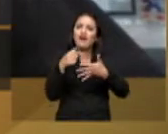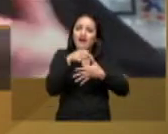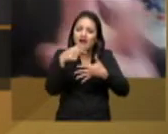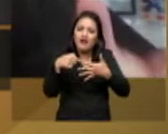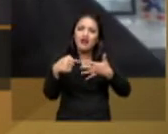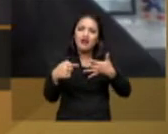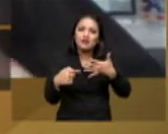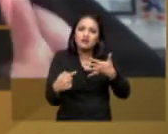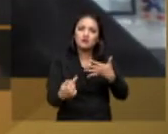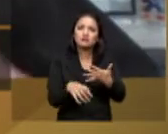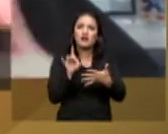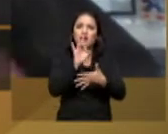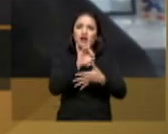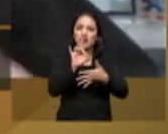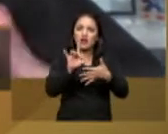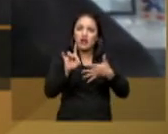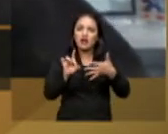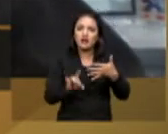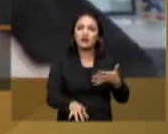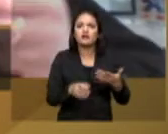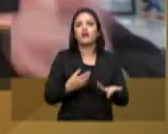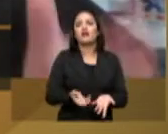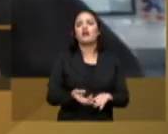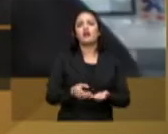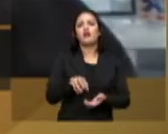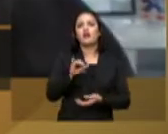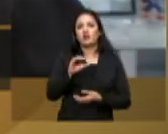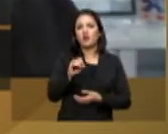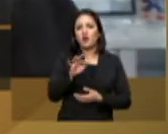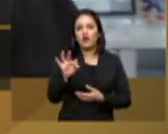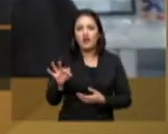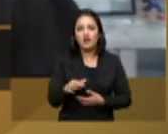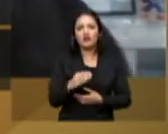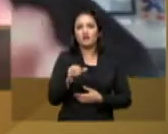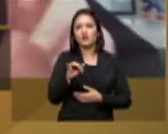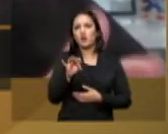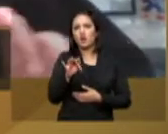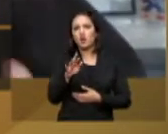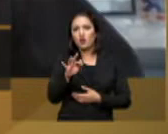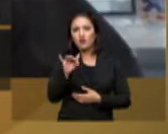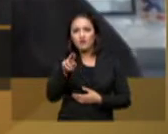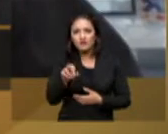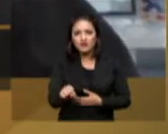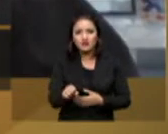imposto de importação, imposto de exportação, IPI, IOF, CIT combustíveis e ICMS combustíveis,